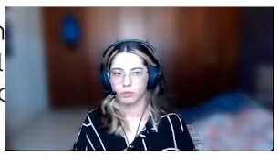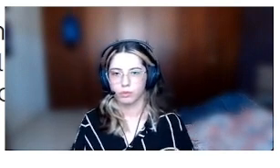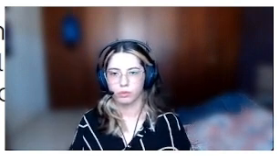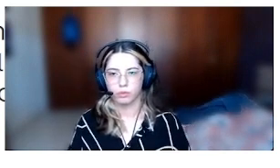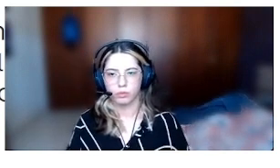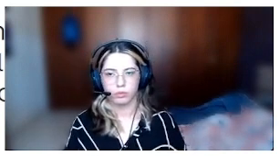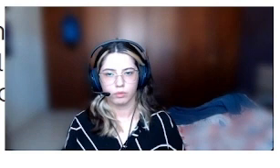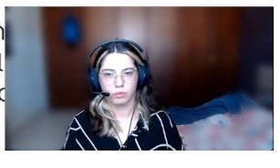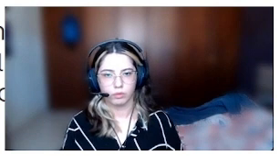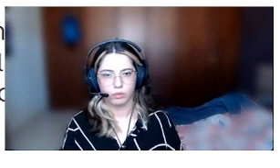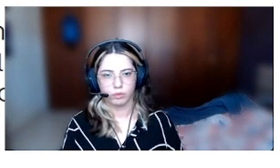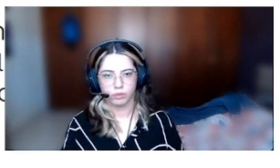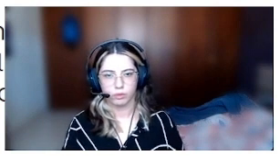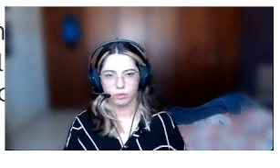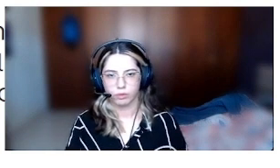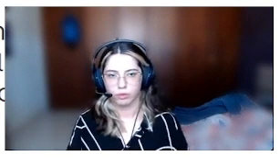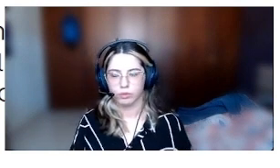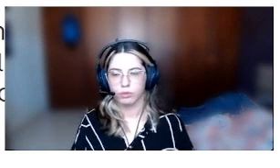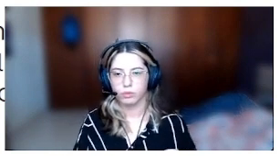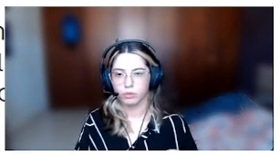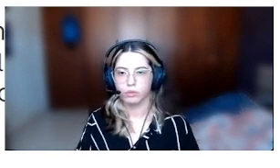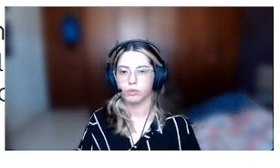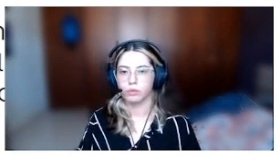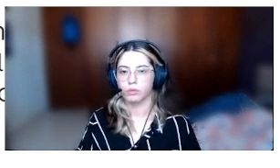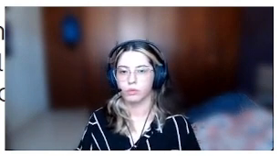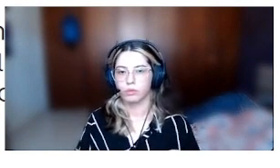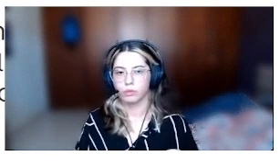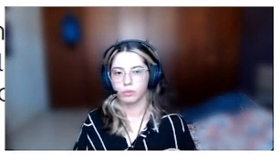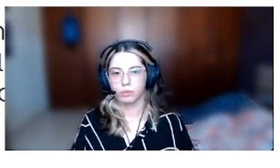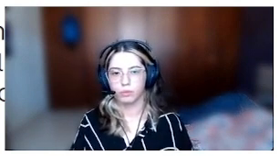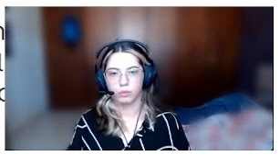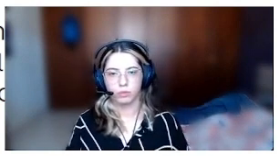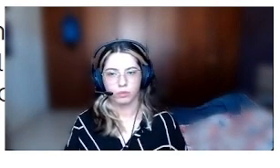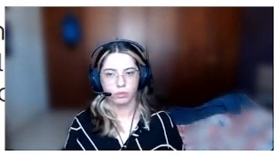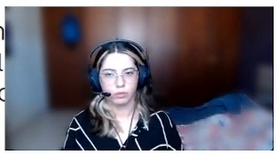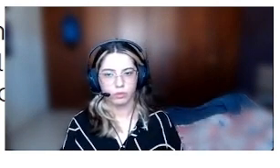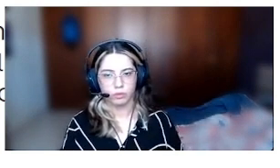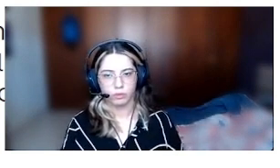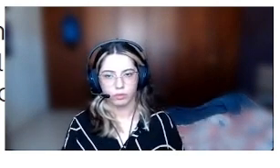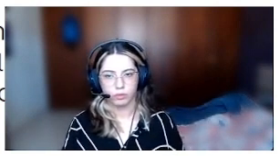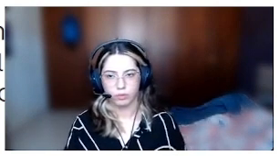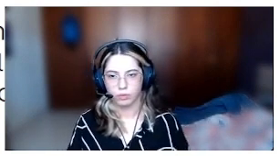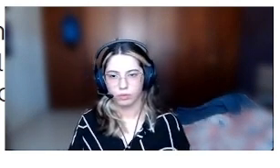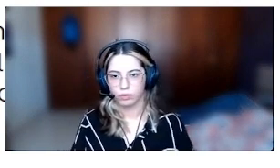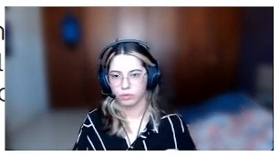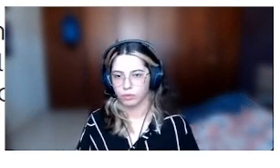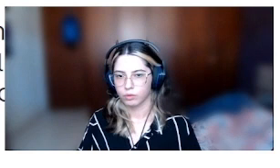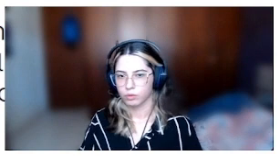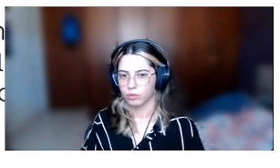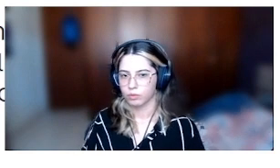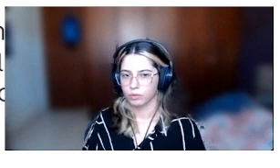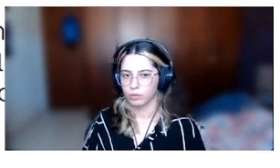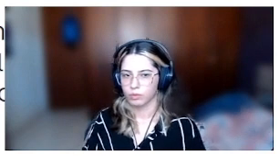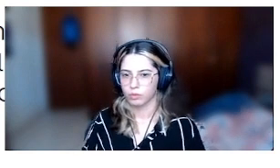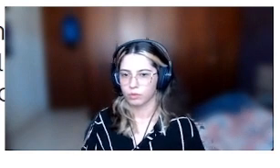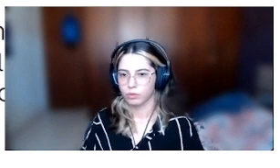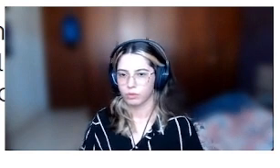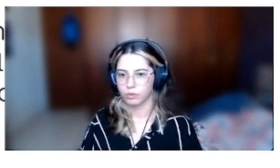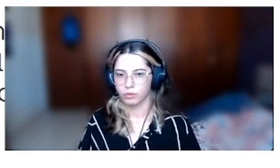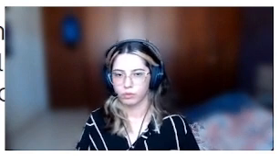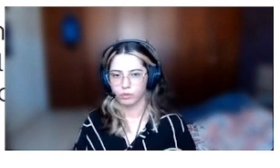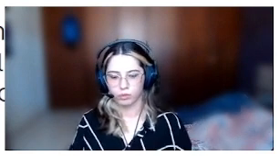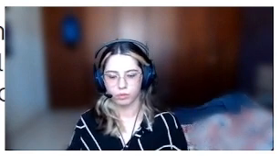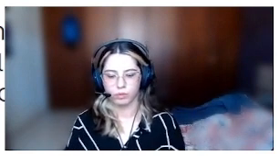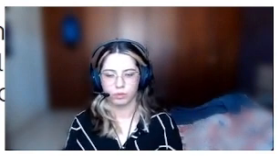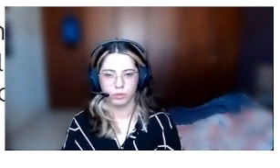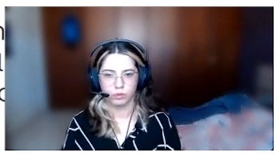determinaram a densidade e a umidade delas para calcular o modo de elasticidade, e, por fim, eles classificaram elas como classe F, com o melhor desempenho,